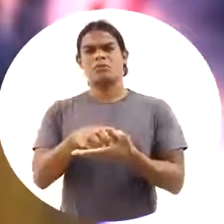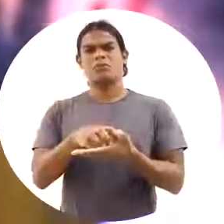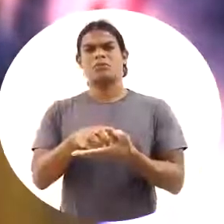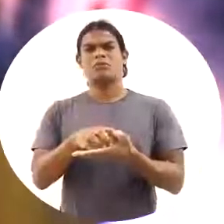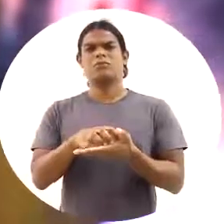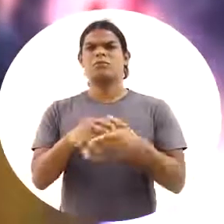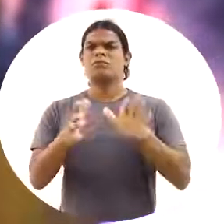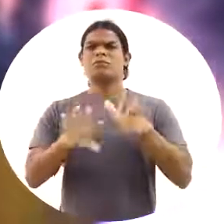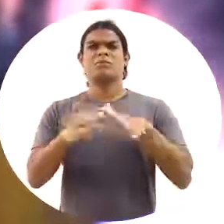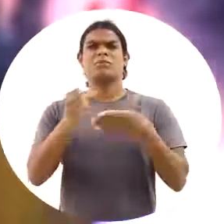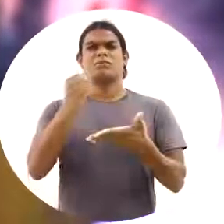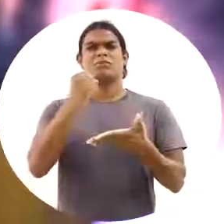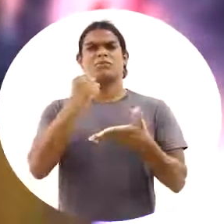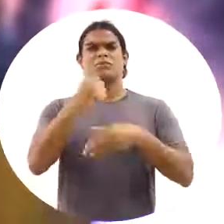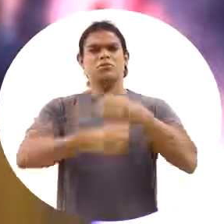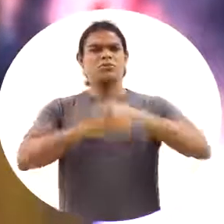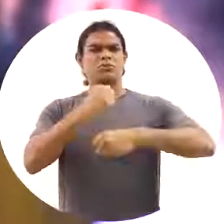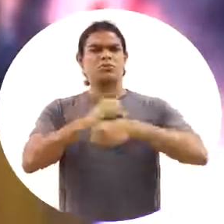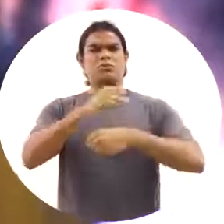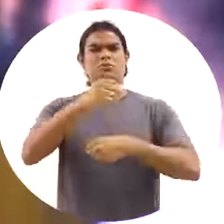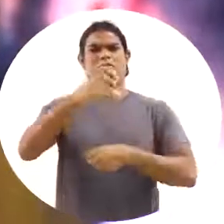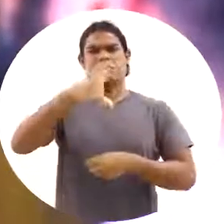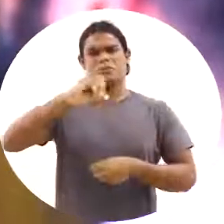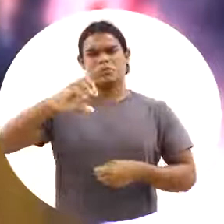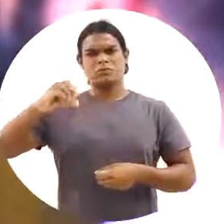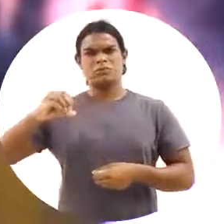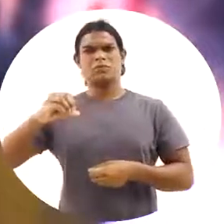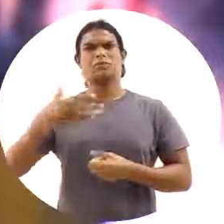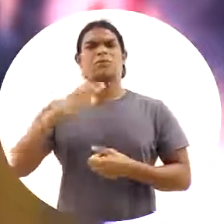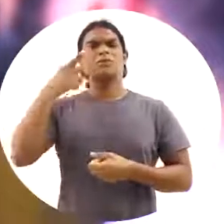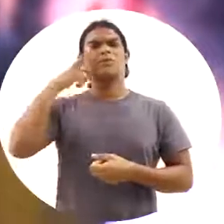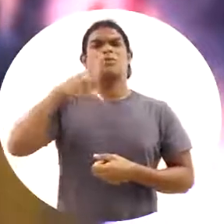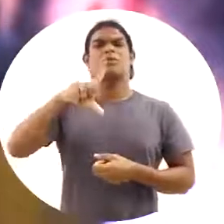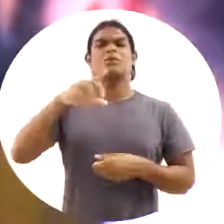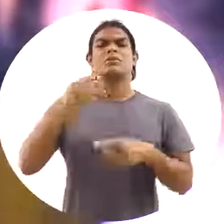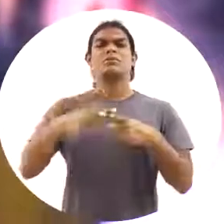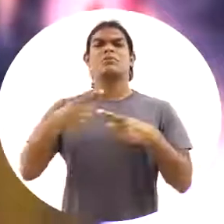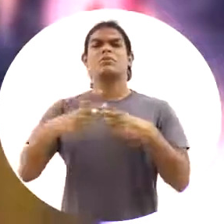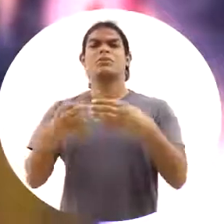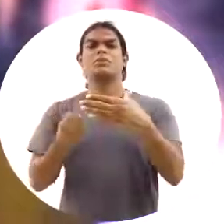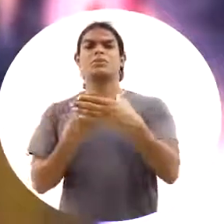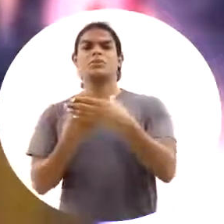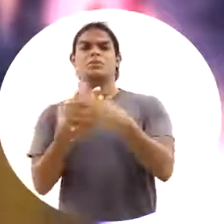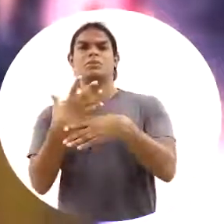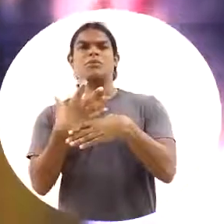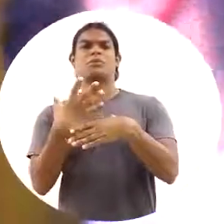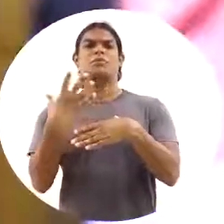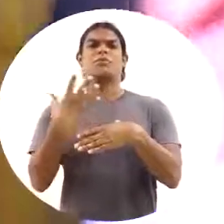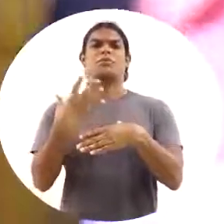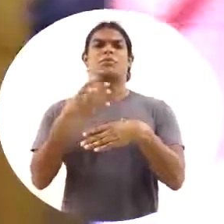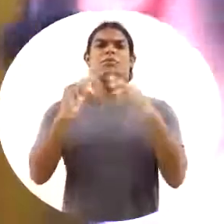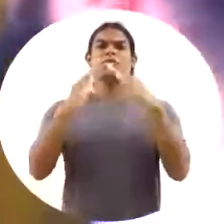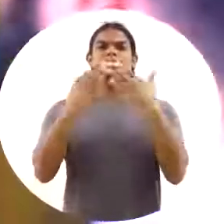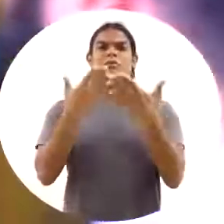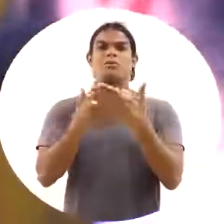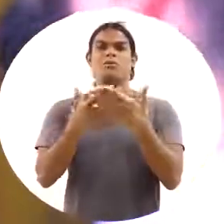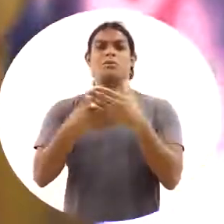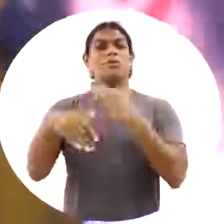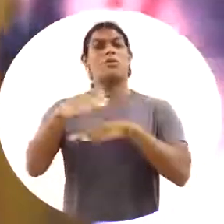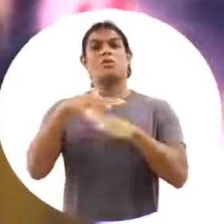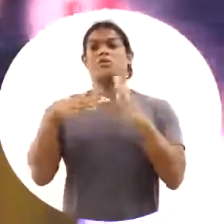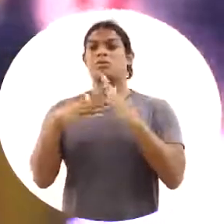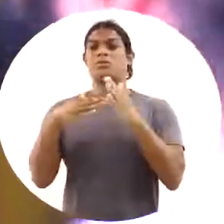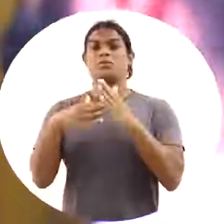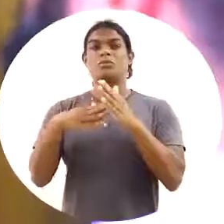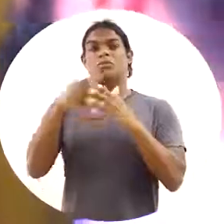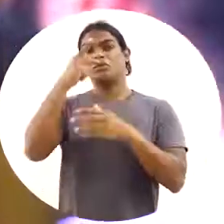10 escritórios, foi em 99 isso. E a gente ganhou, porque a gente abriu a escola para o rio. Acho que todos